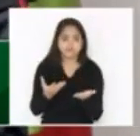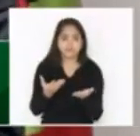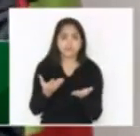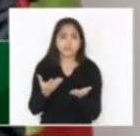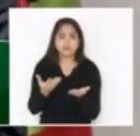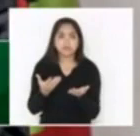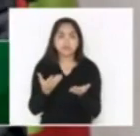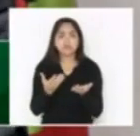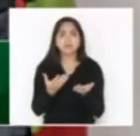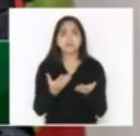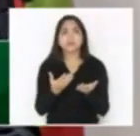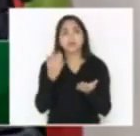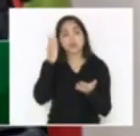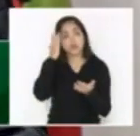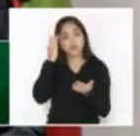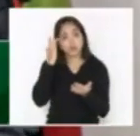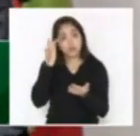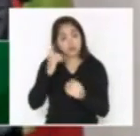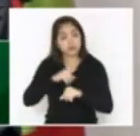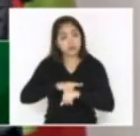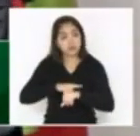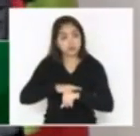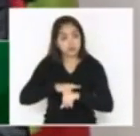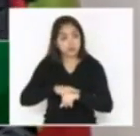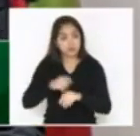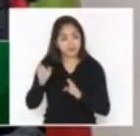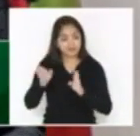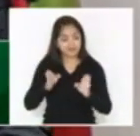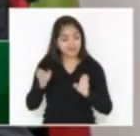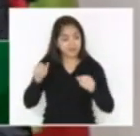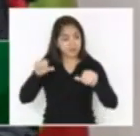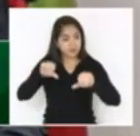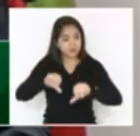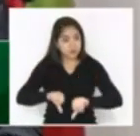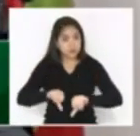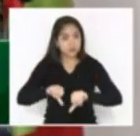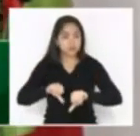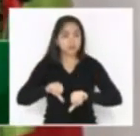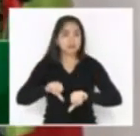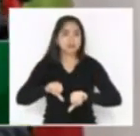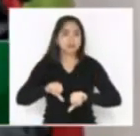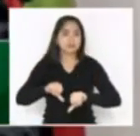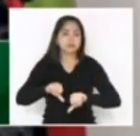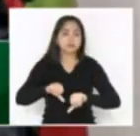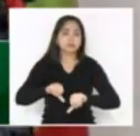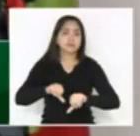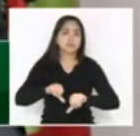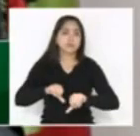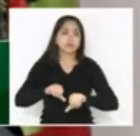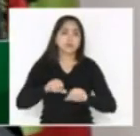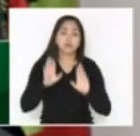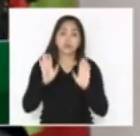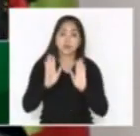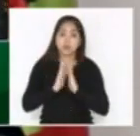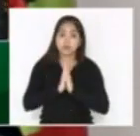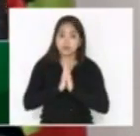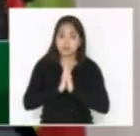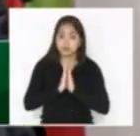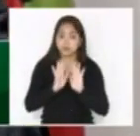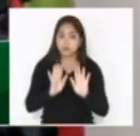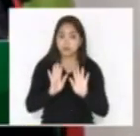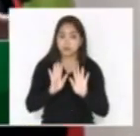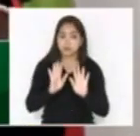Então, eu acho que nesse momento de crise que nós vivemos no nosso país, e graças a Deus que o Estado de Santa Catarina